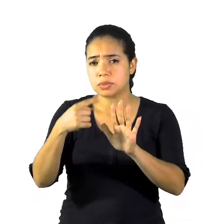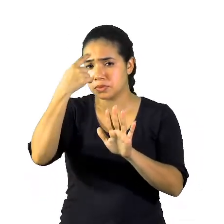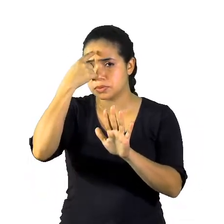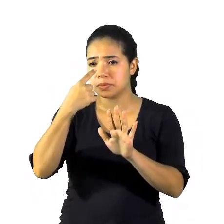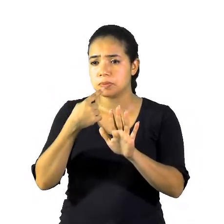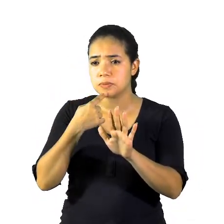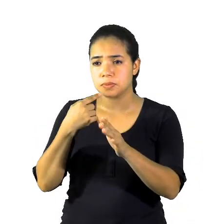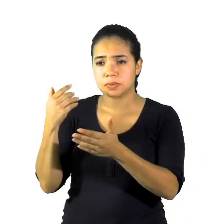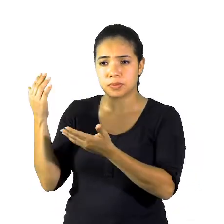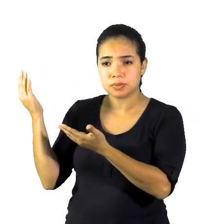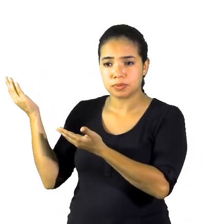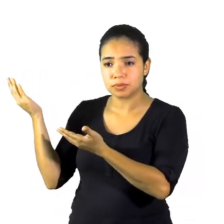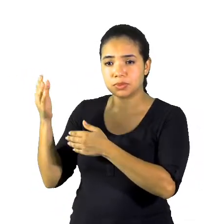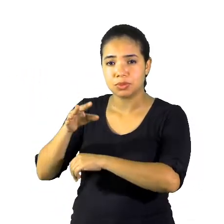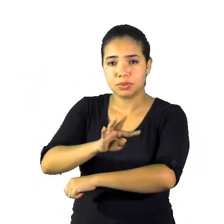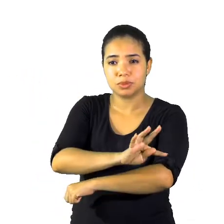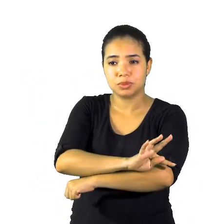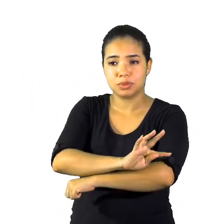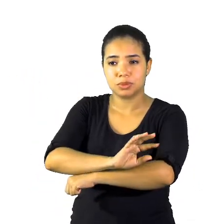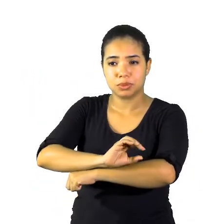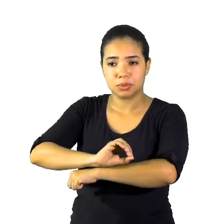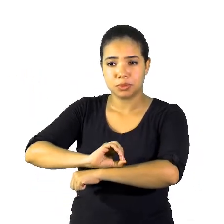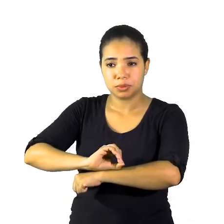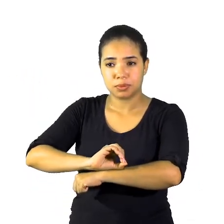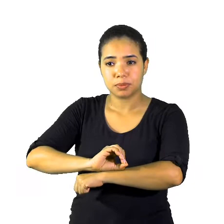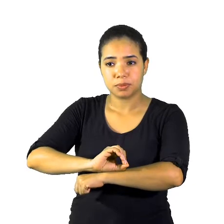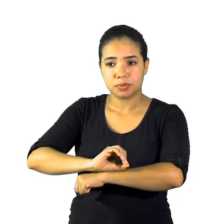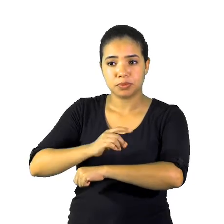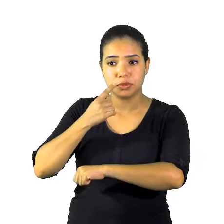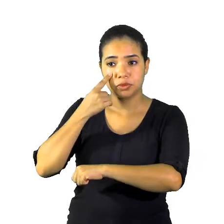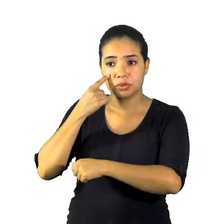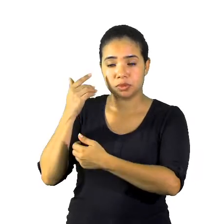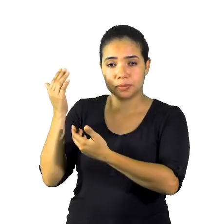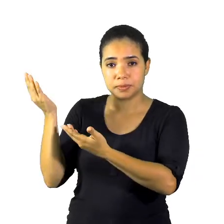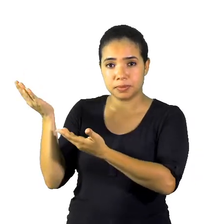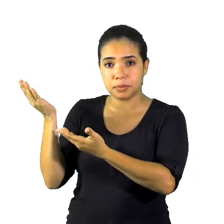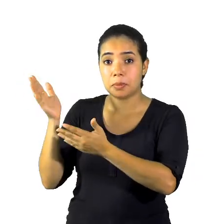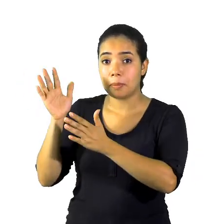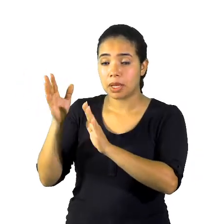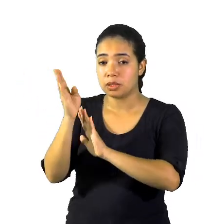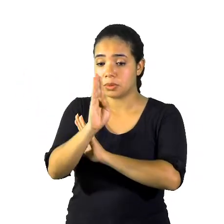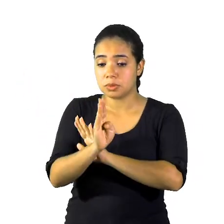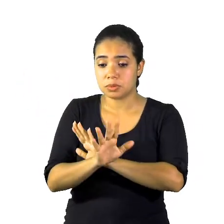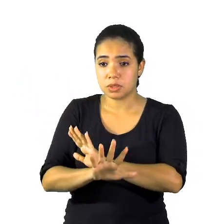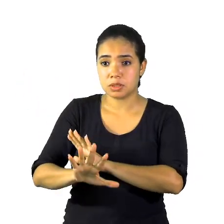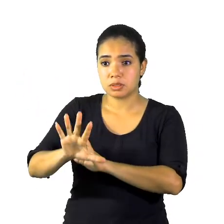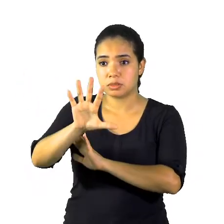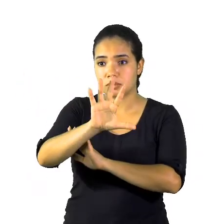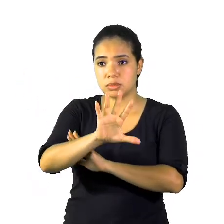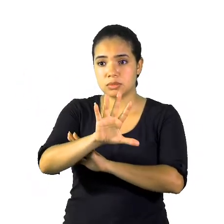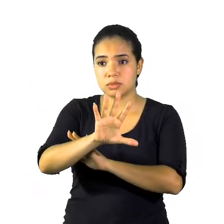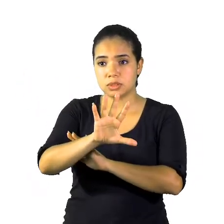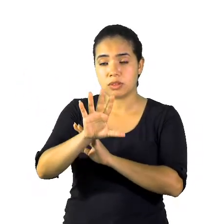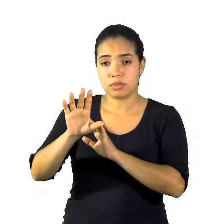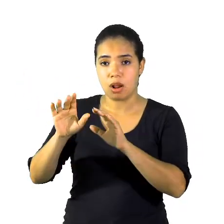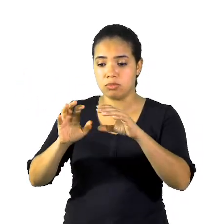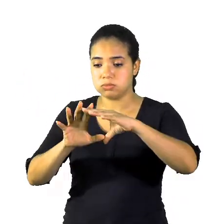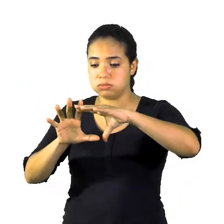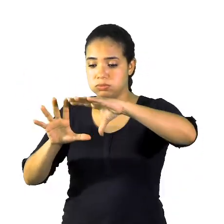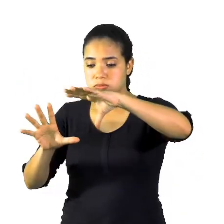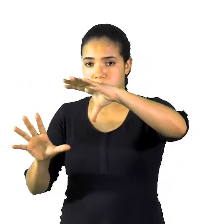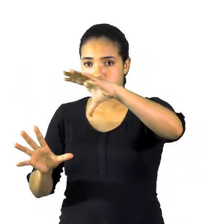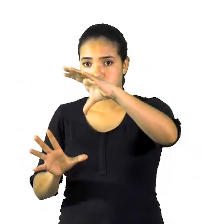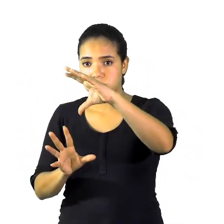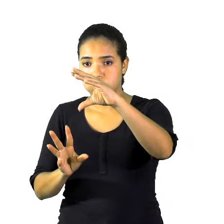mapa é a representação do estado do Tocantins. Só que, obviamente, ele não é do tamanho original. Ele é uma